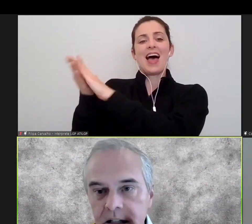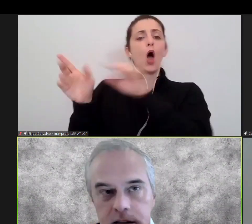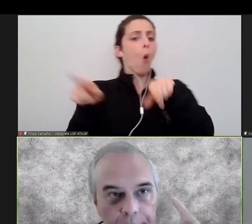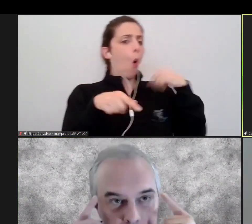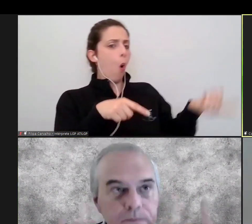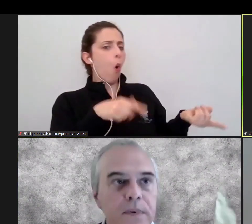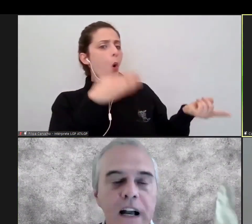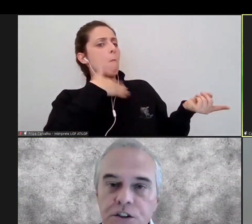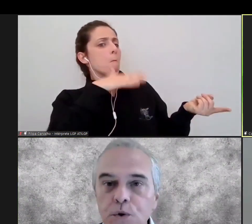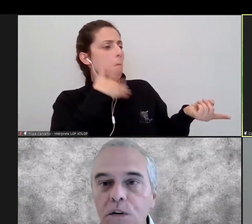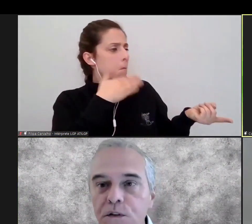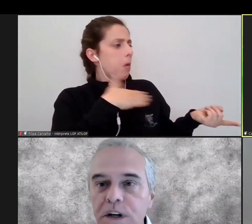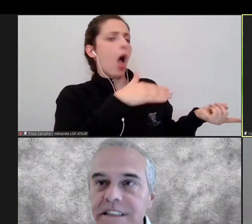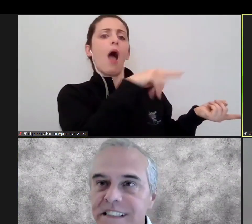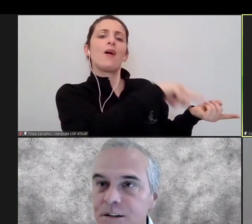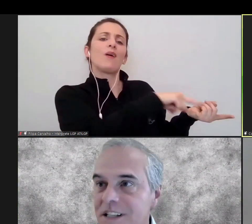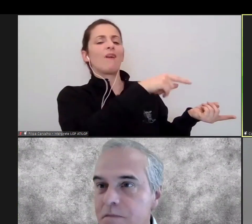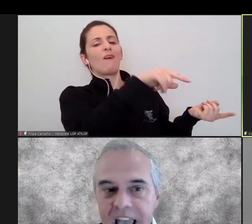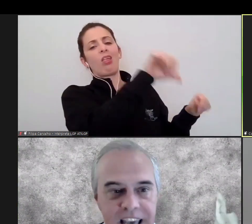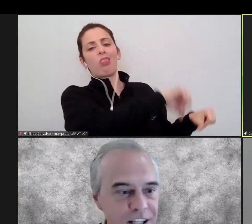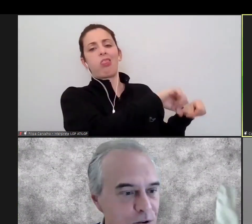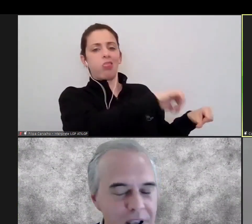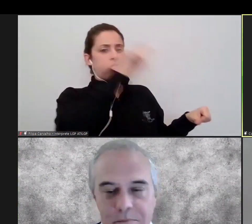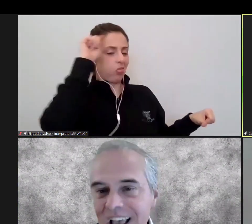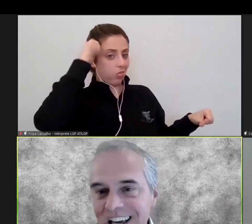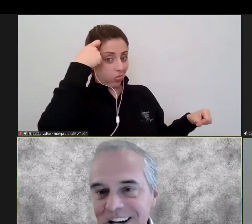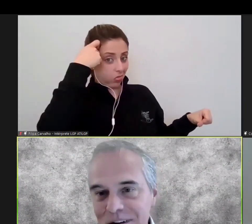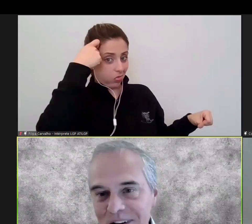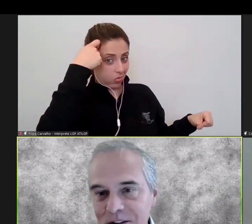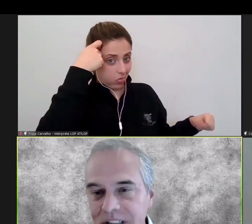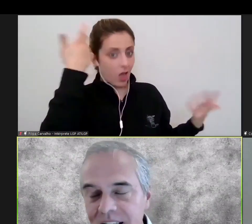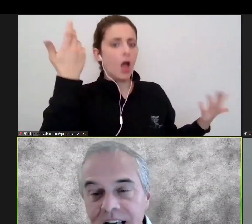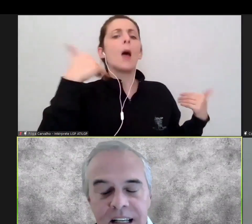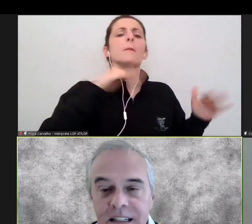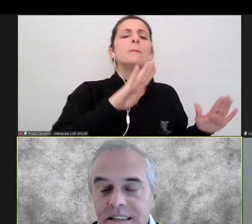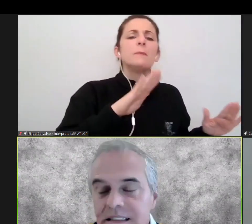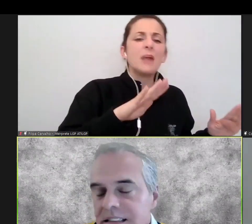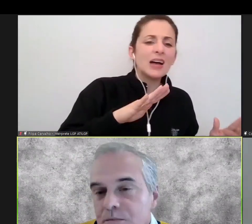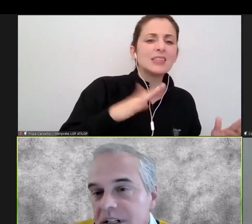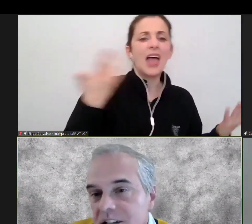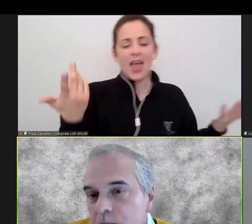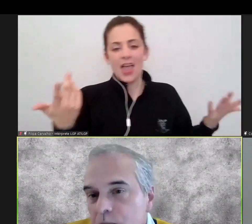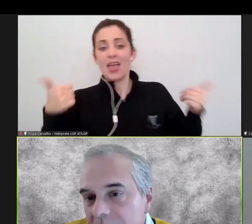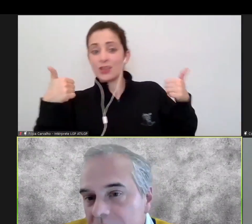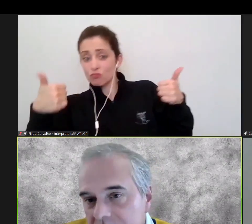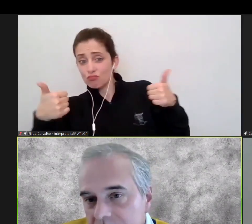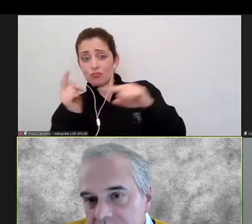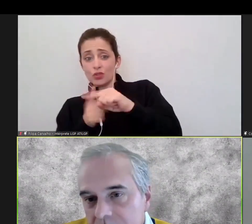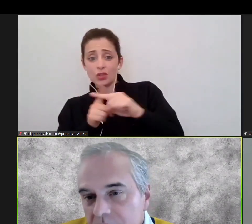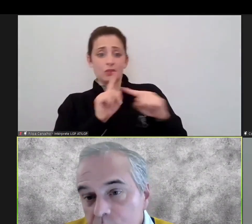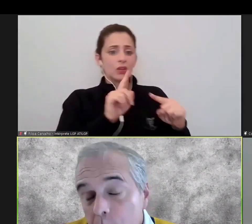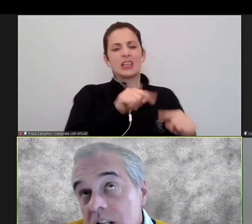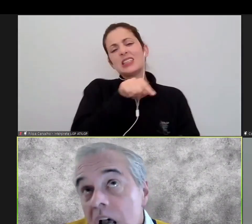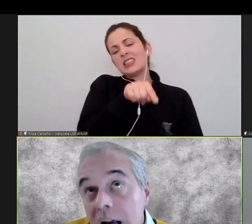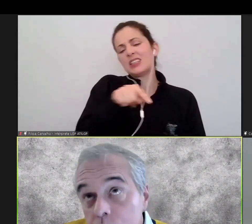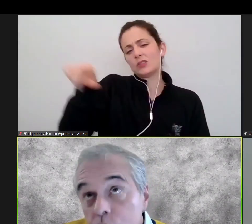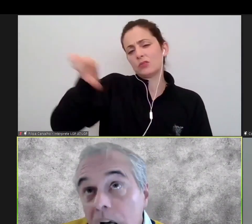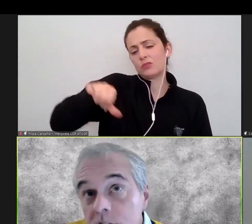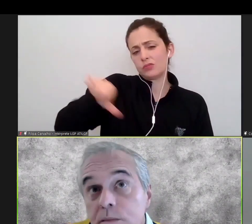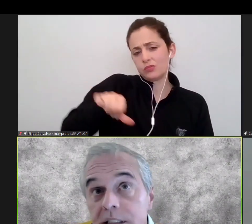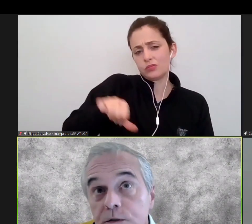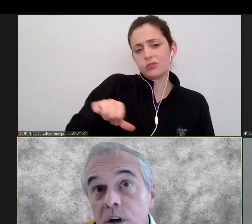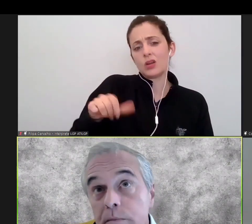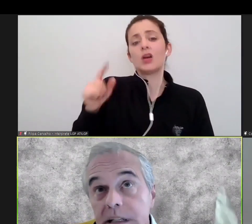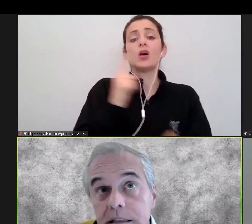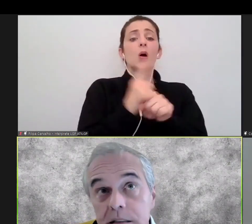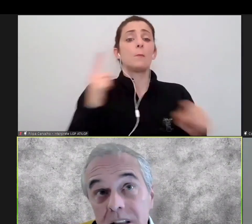ter. Aí, de novo, vou dizer assim, mas mérito não é mérito, é meritocracia. Isso, sim, é uma grande bobagem. É uma grande bobagem. As cotas